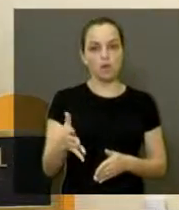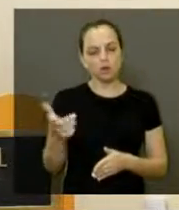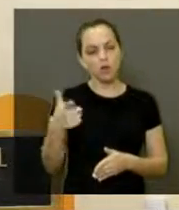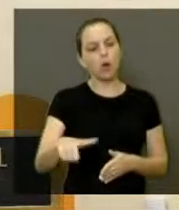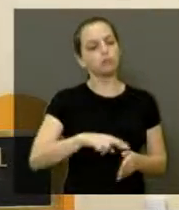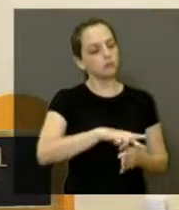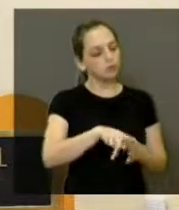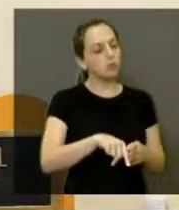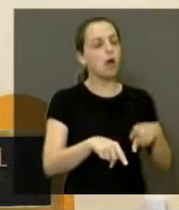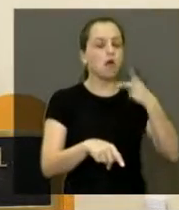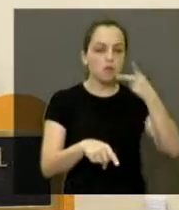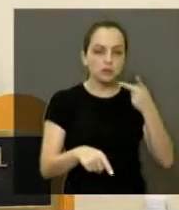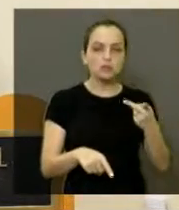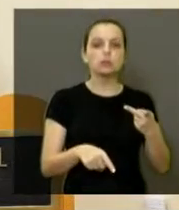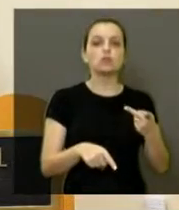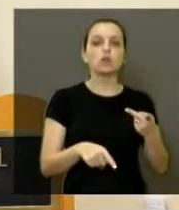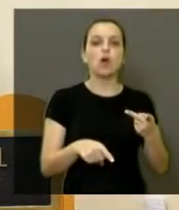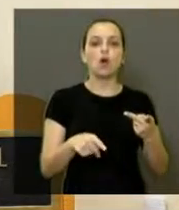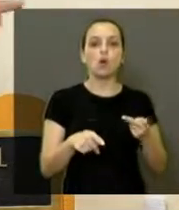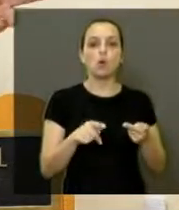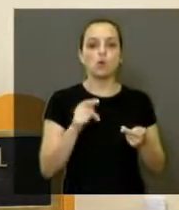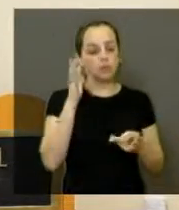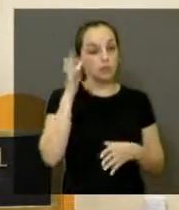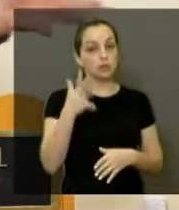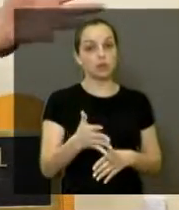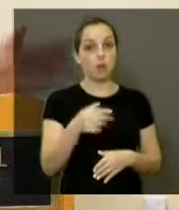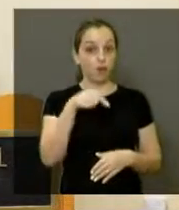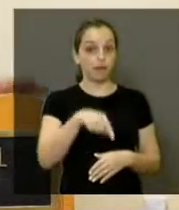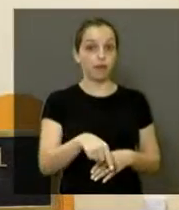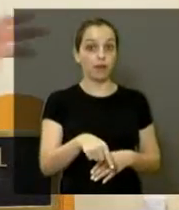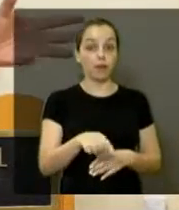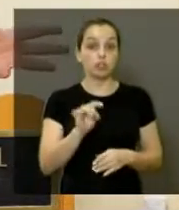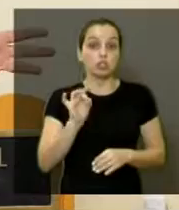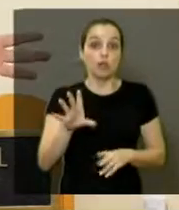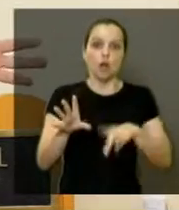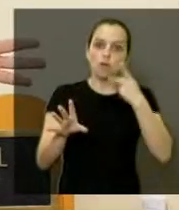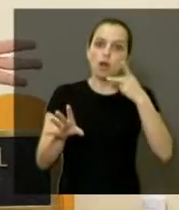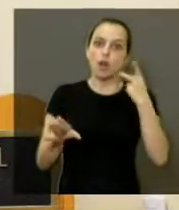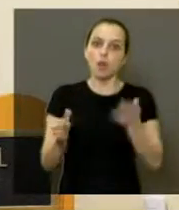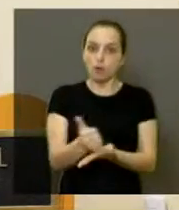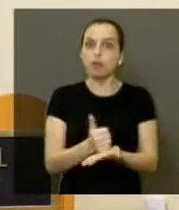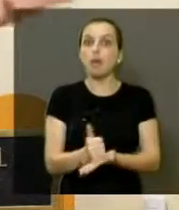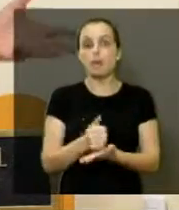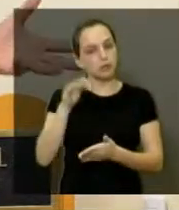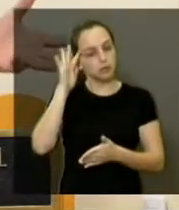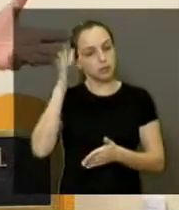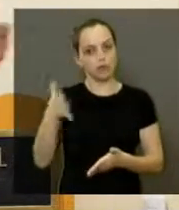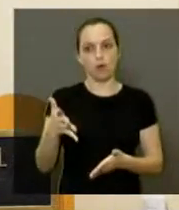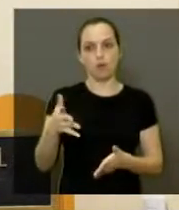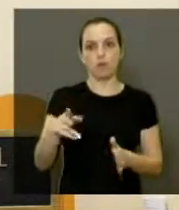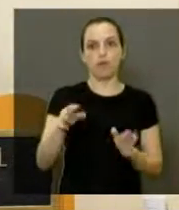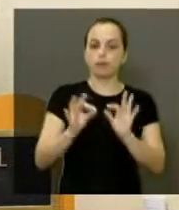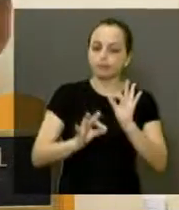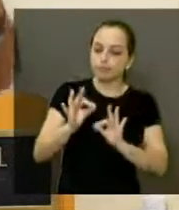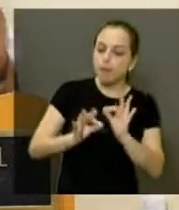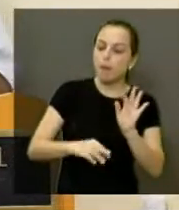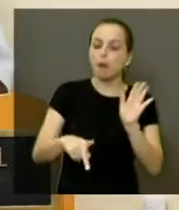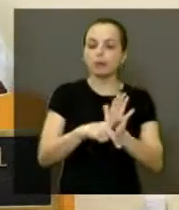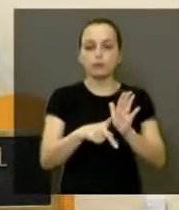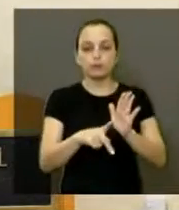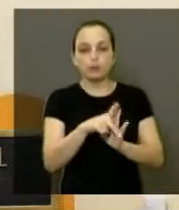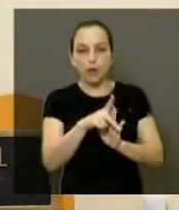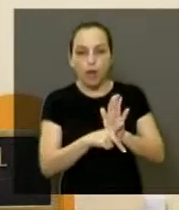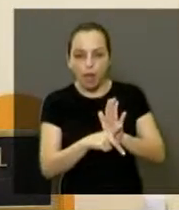vamos falar com os vereadores da base para resolver. Parece que aqui só tem vereador da base que resolve, né? Que faz projeto, que faz essas